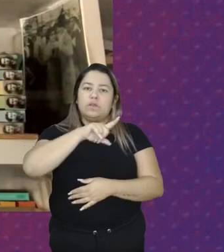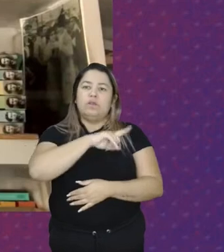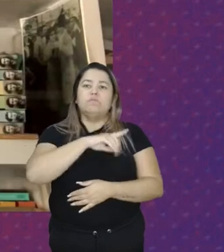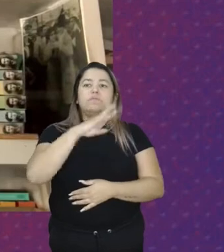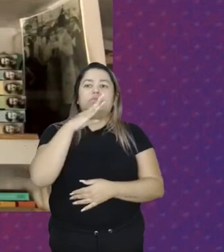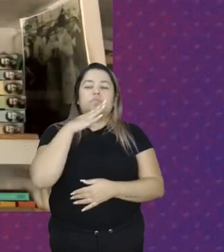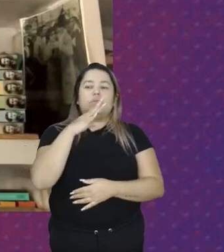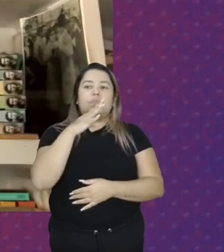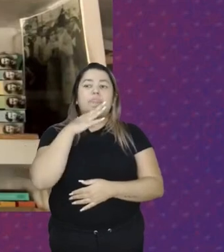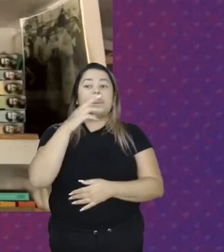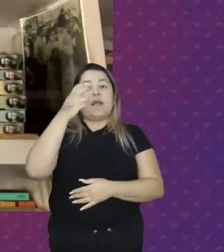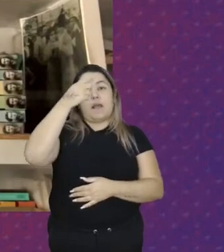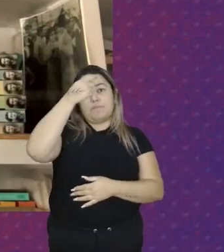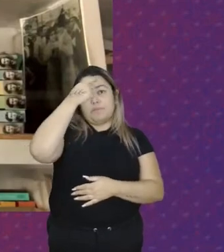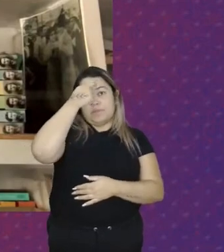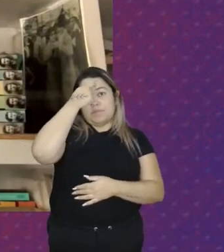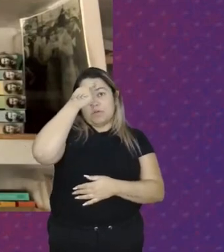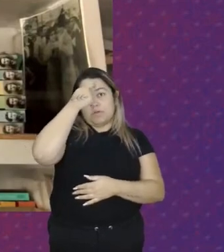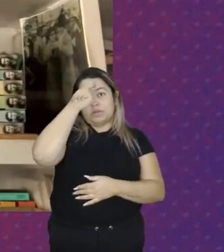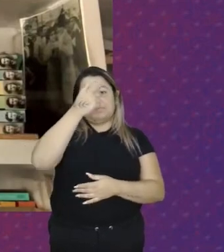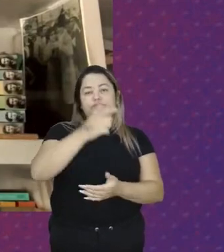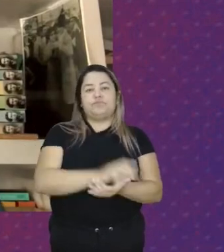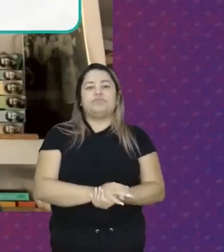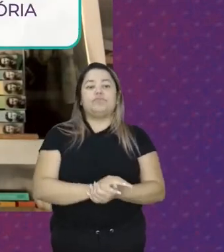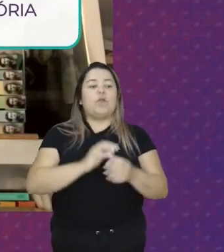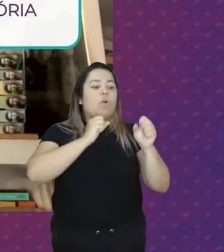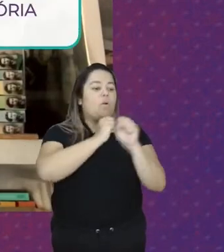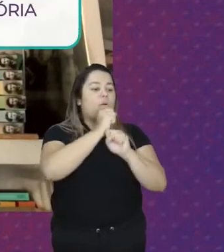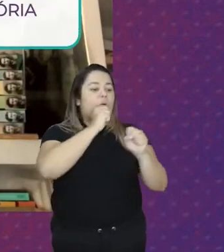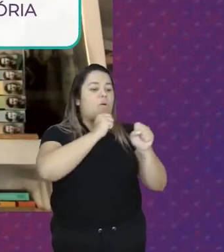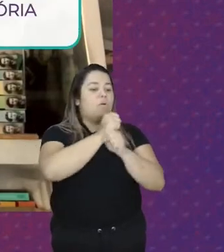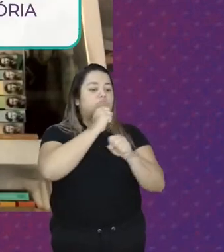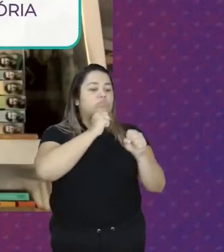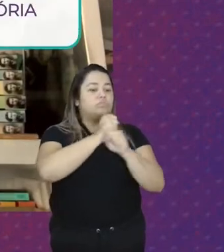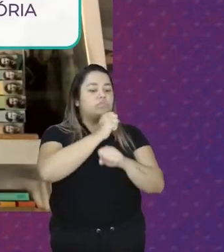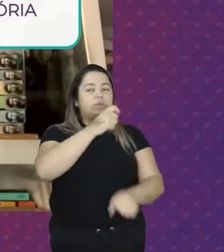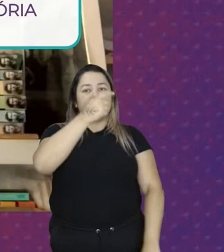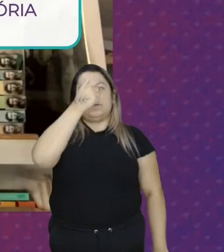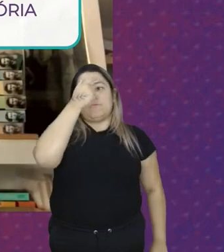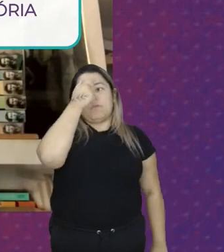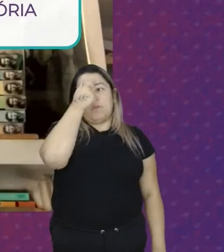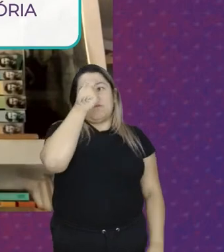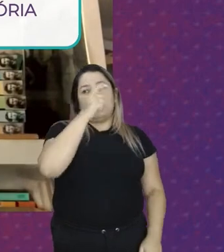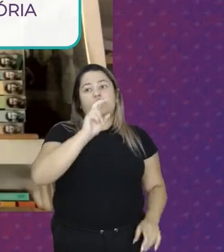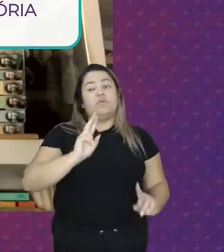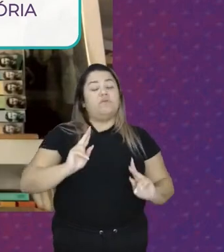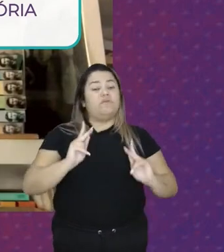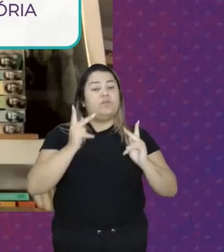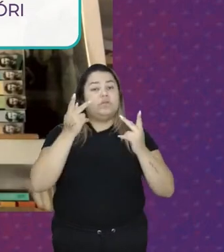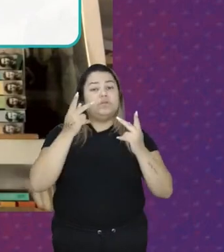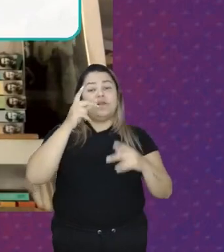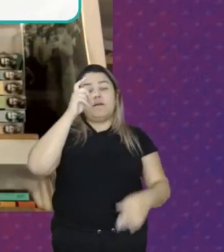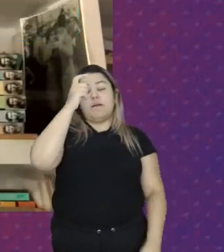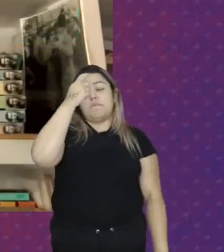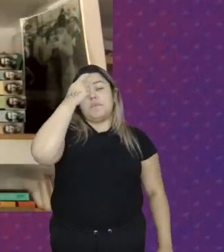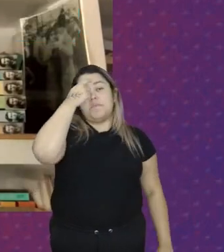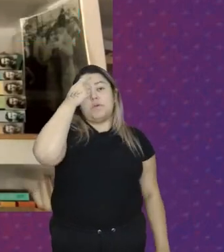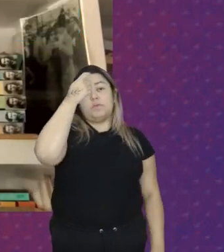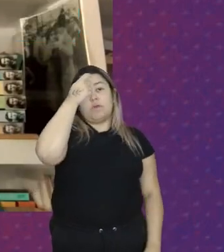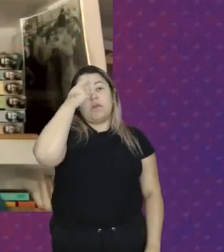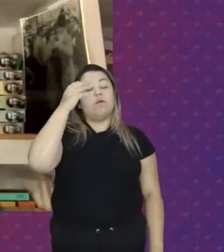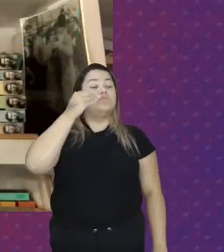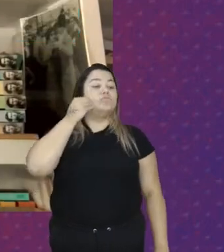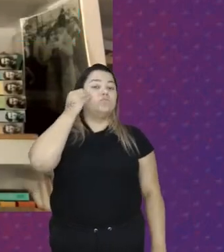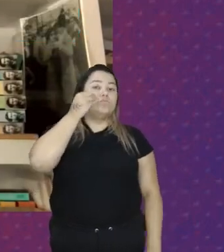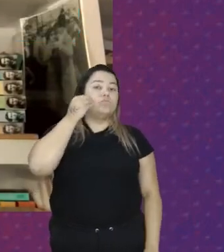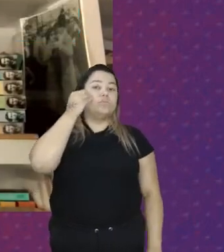a memória, conseguimos construir memória e valorizar a memória da nossa experiência,